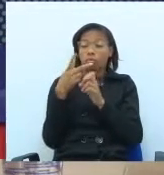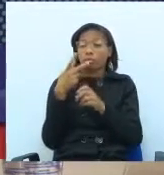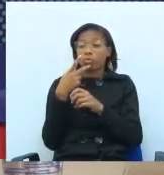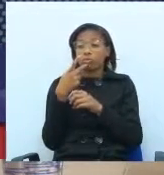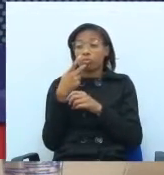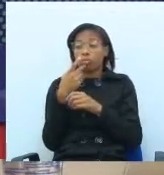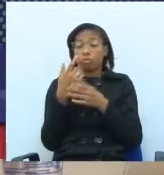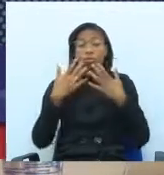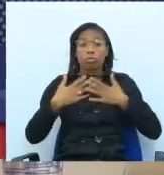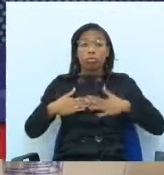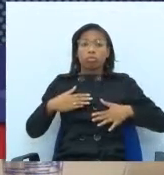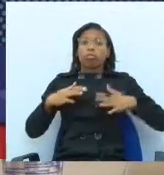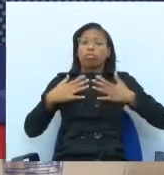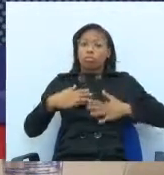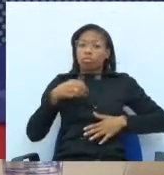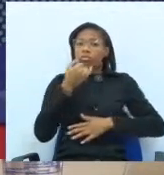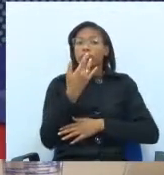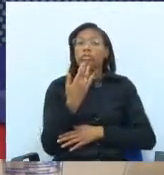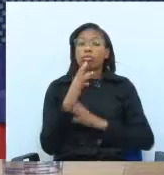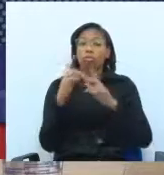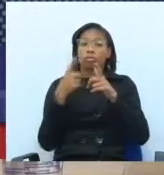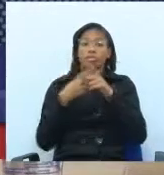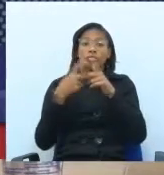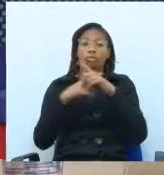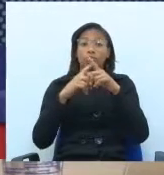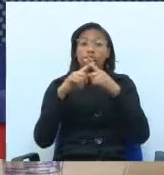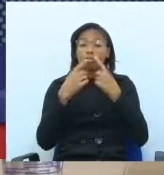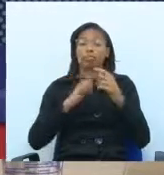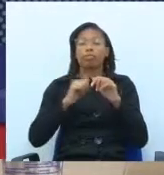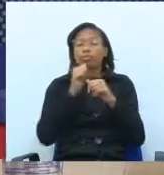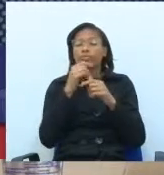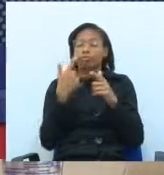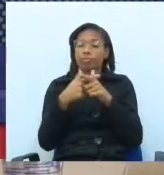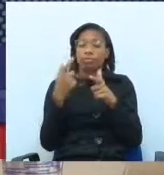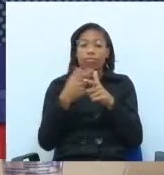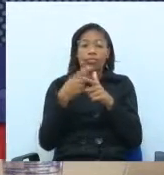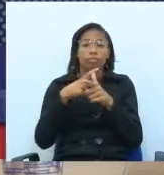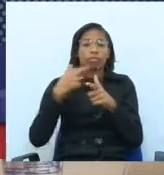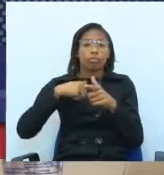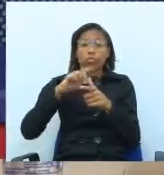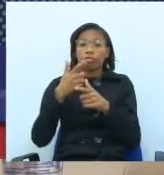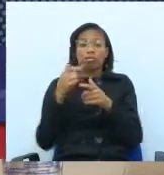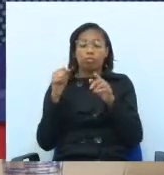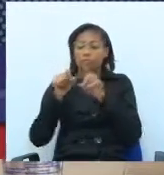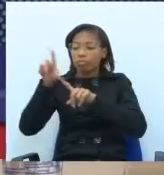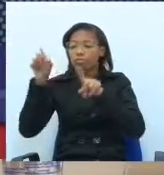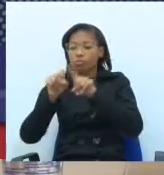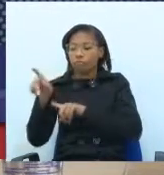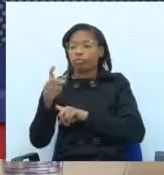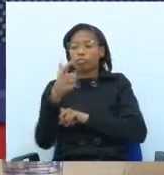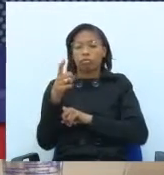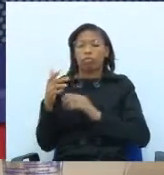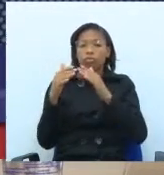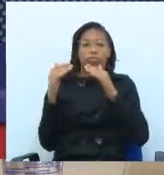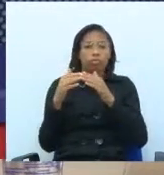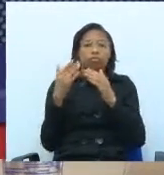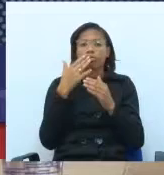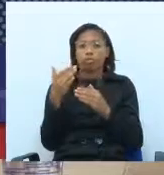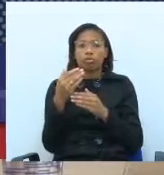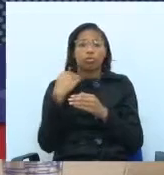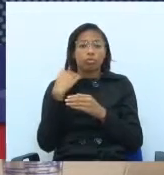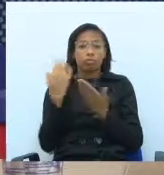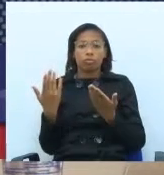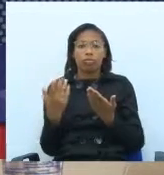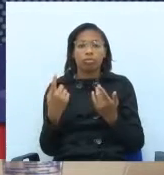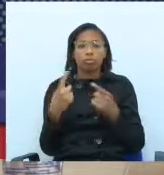absolutamente confortável. No entanto, a gente não tem acesso a financiamento. Essa que é a grande verdade. Os municípios são